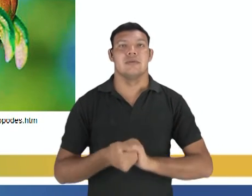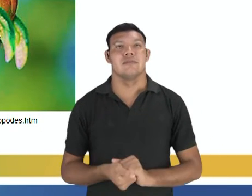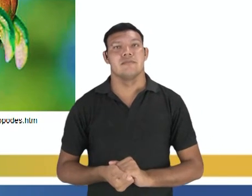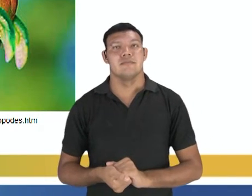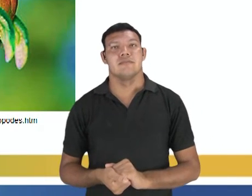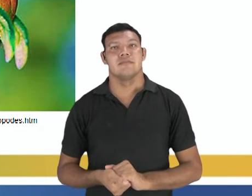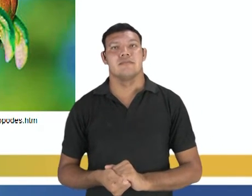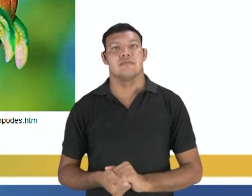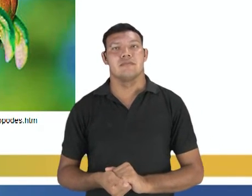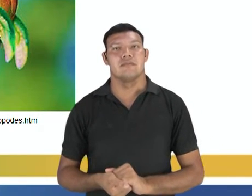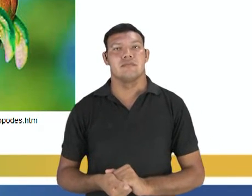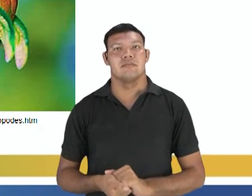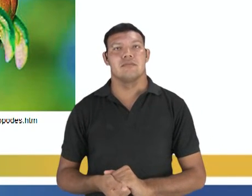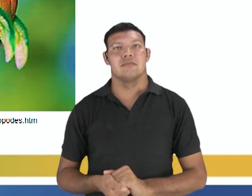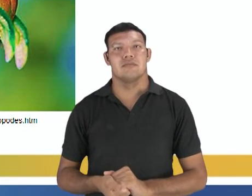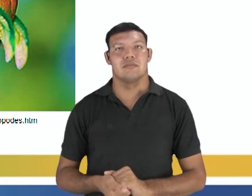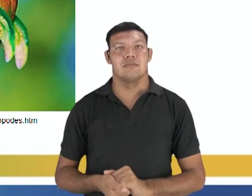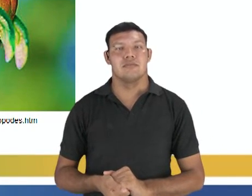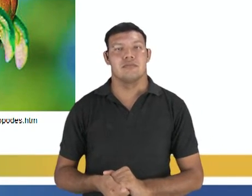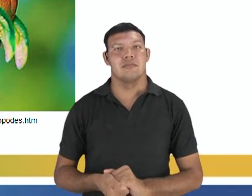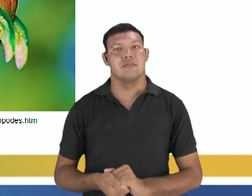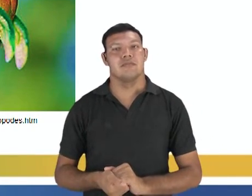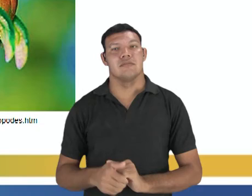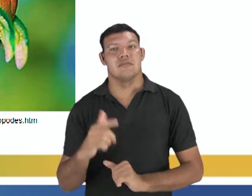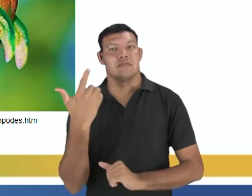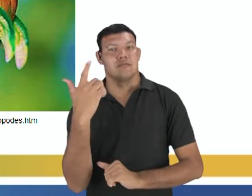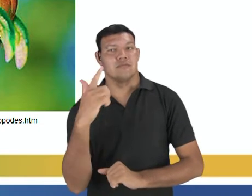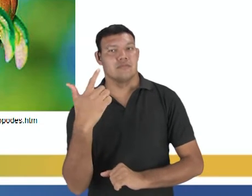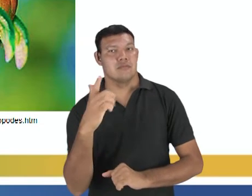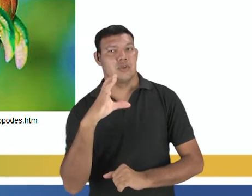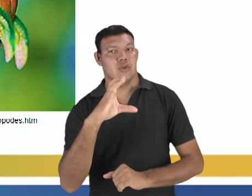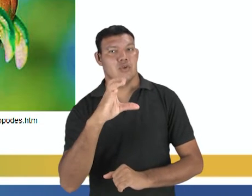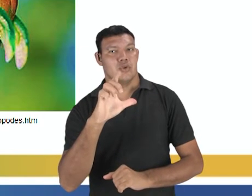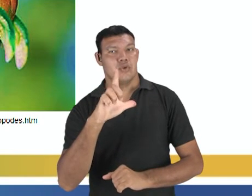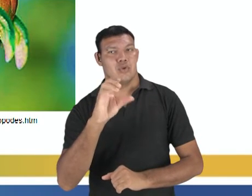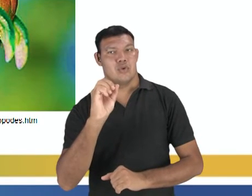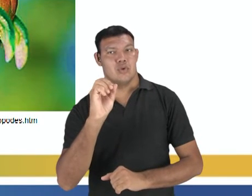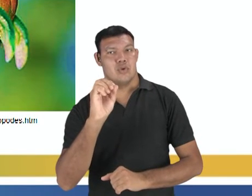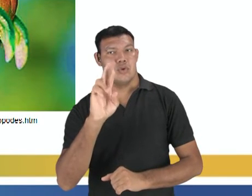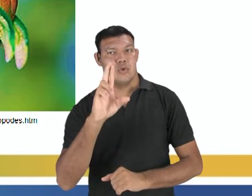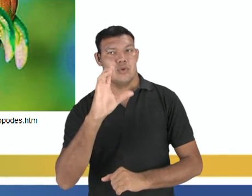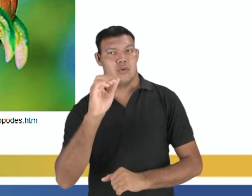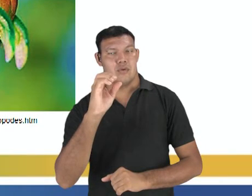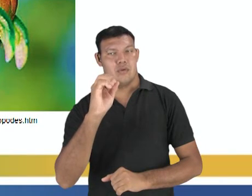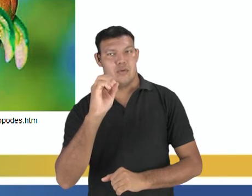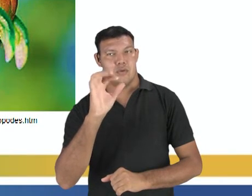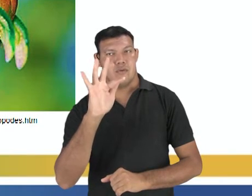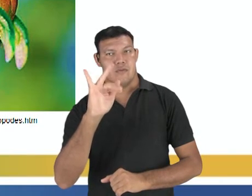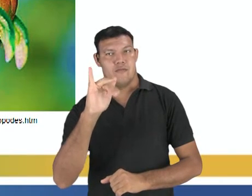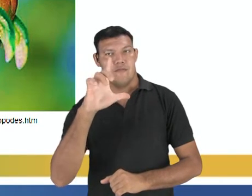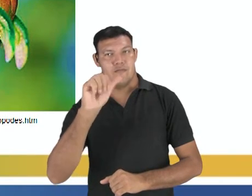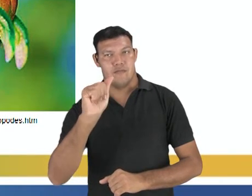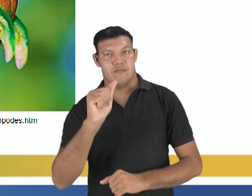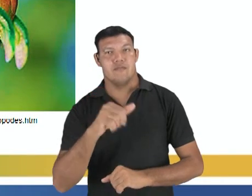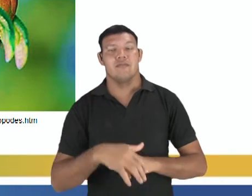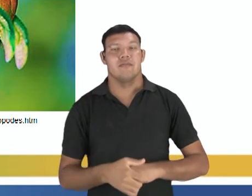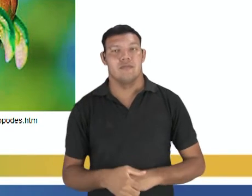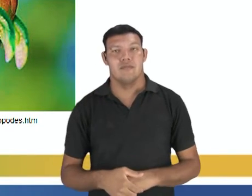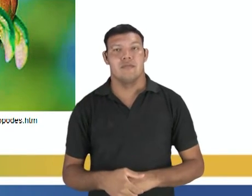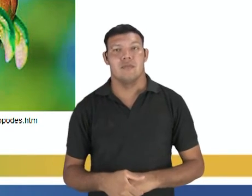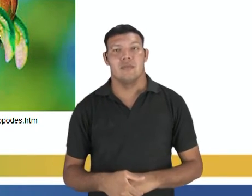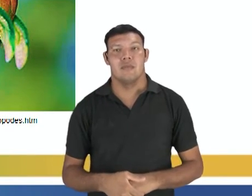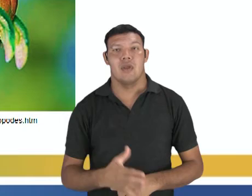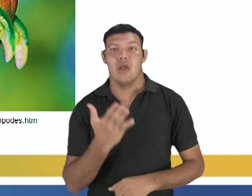com os animais, são aclorofilados porque não têm presença de clorofila, podem se alimentar porque